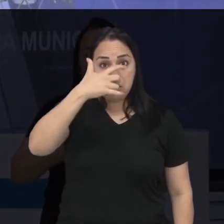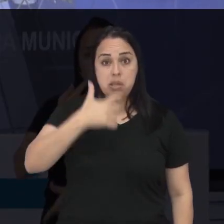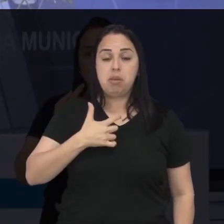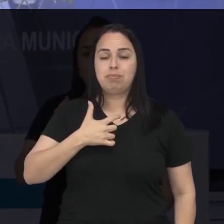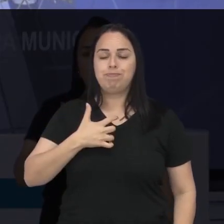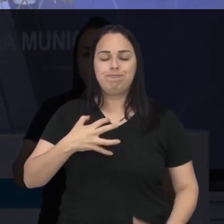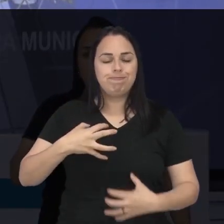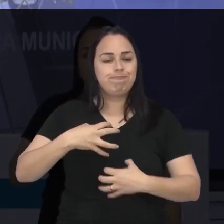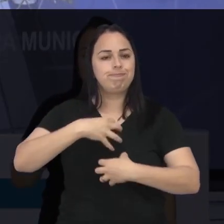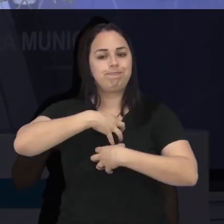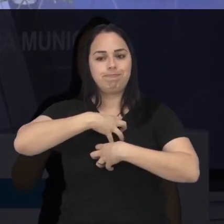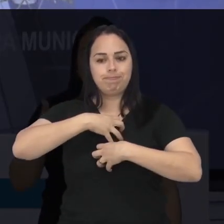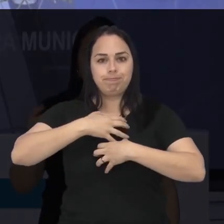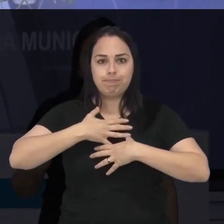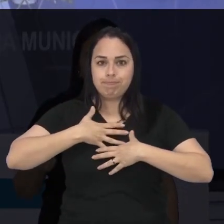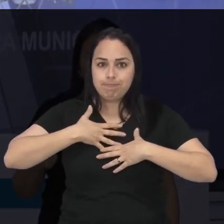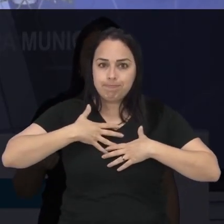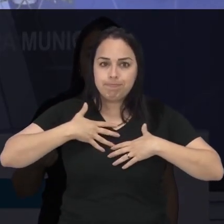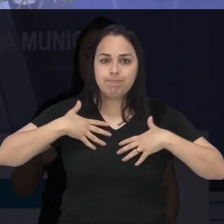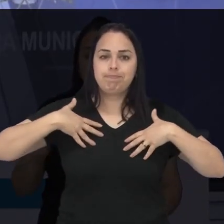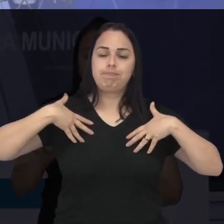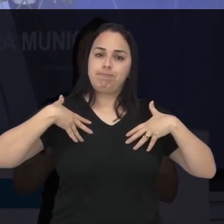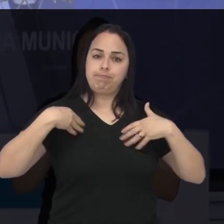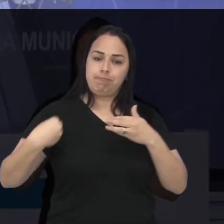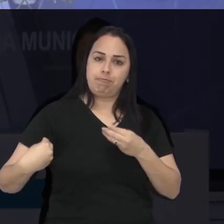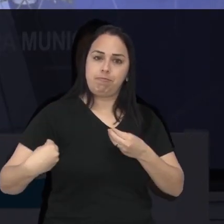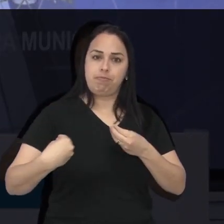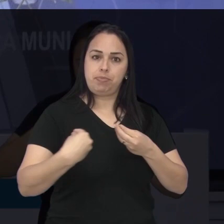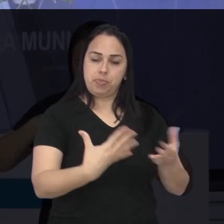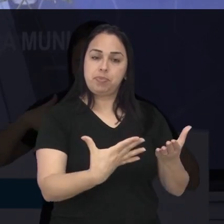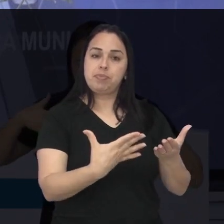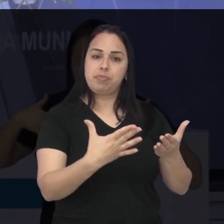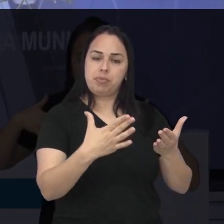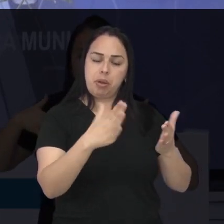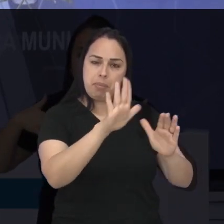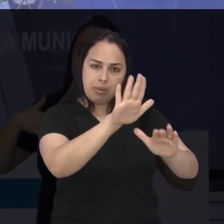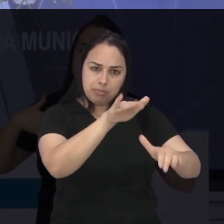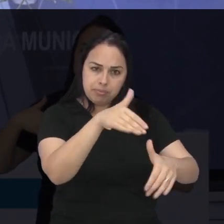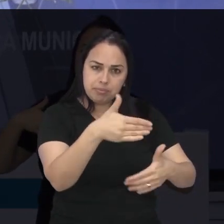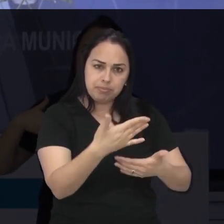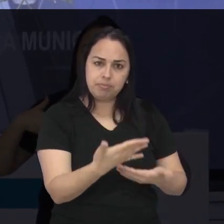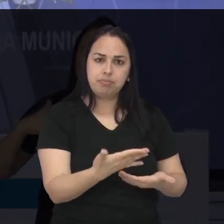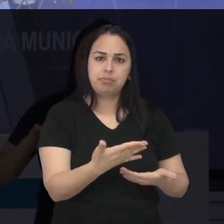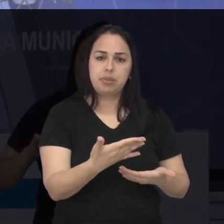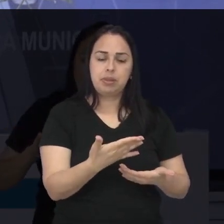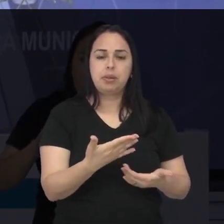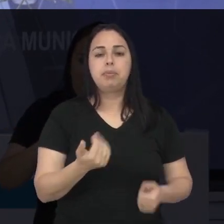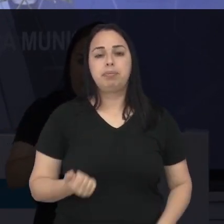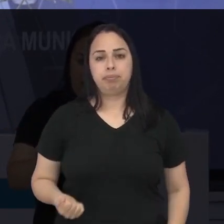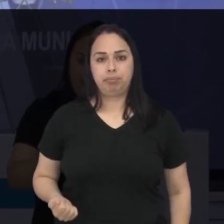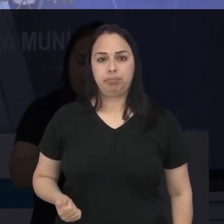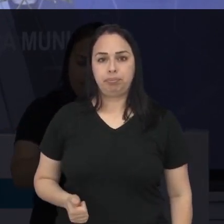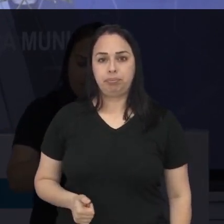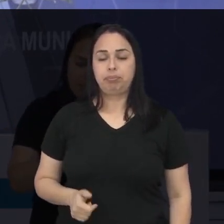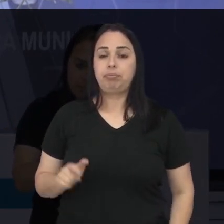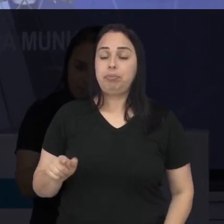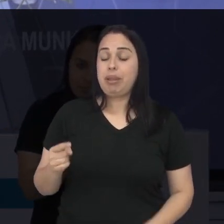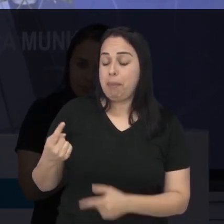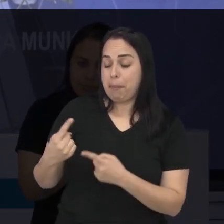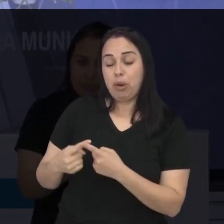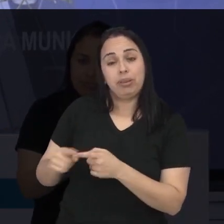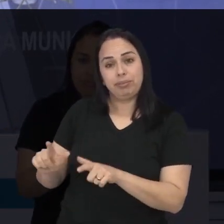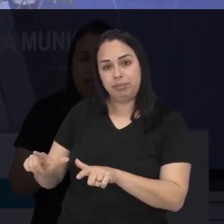motivo de muita honra estar concedendo essa homenagem ao senhor, porque por ser uma